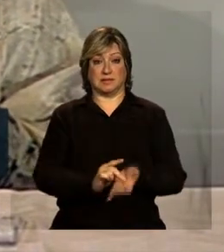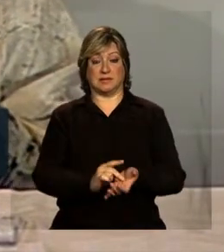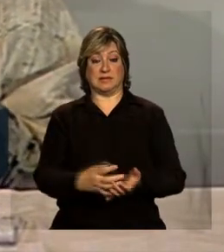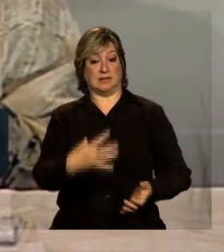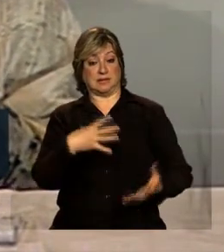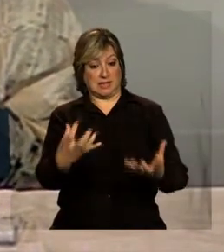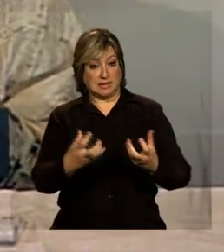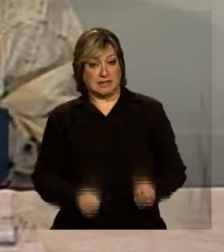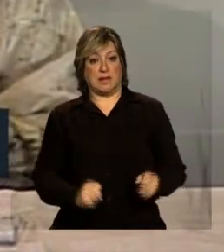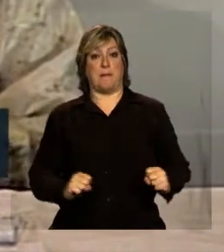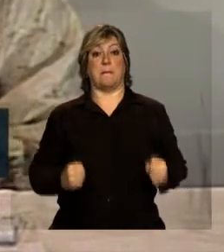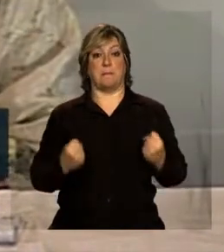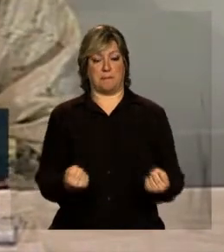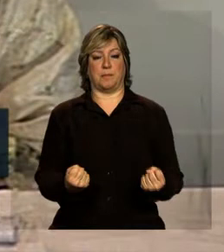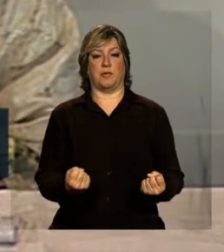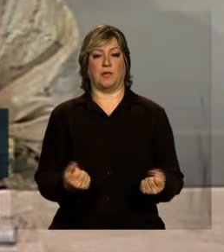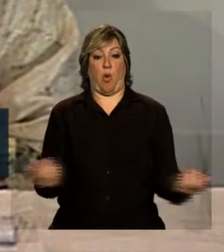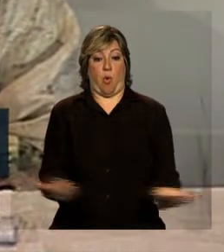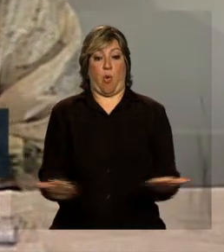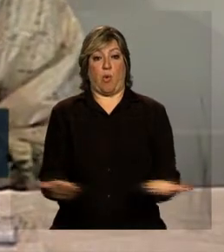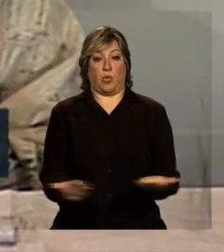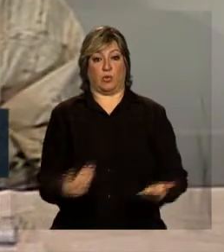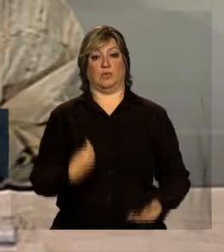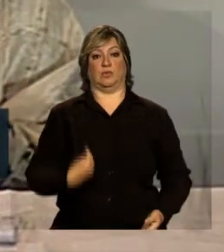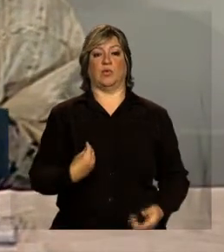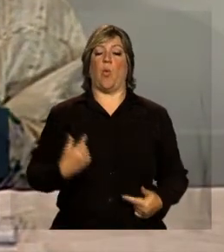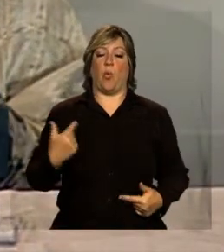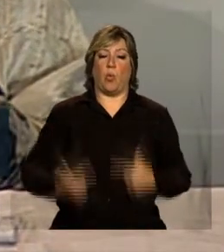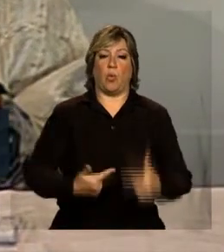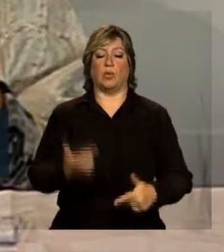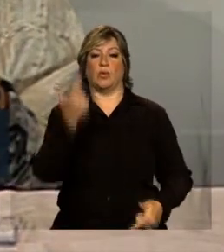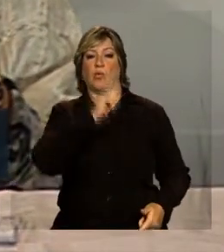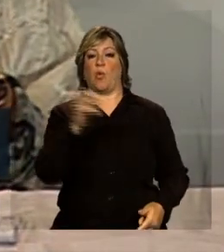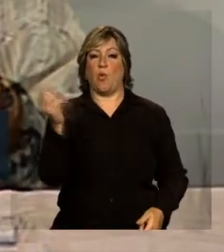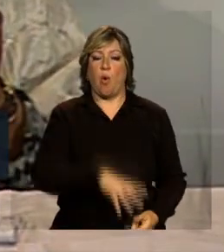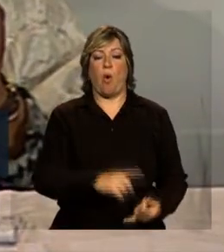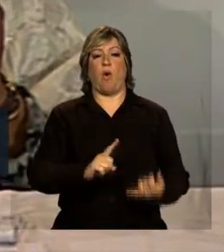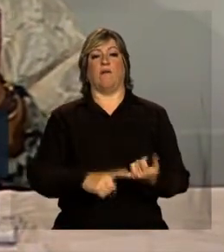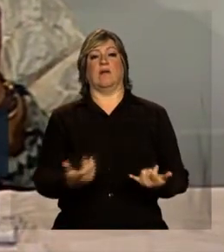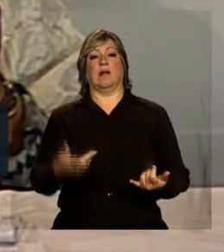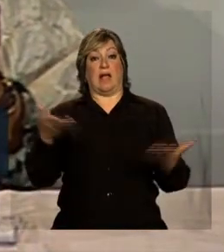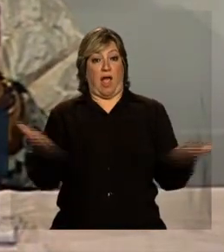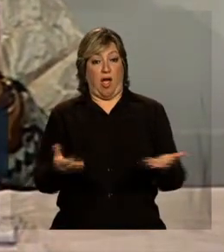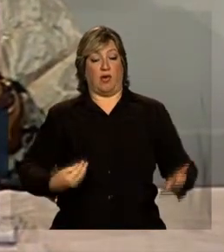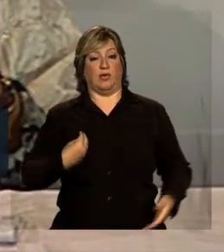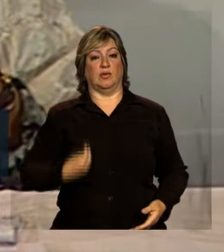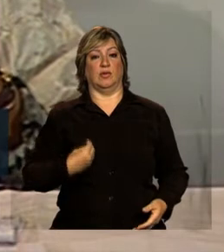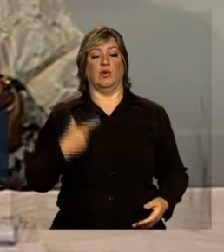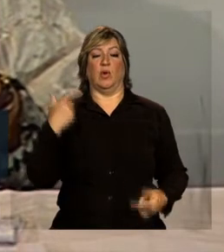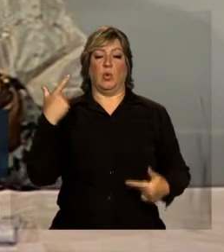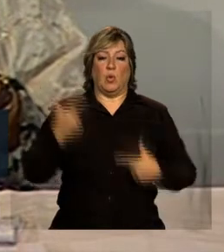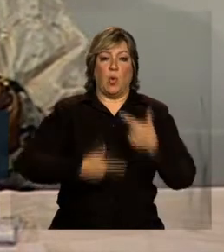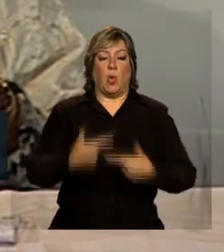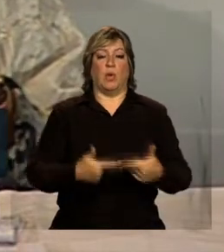empoderar nesse presente de luta por novas conquistas, nesse presente de luta